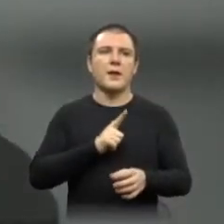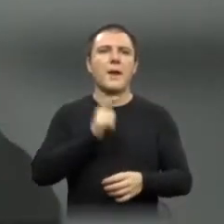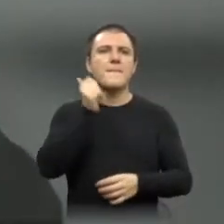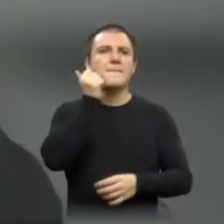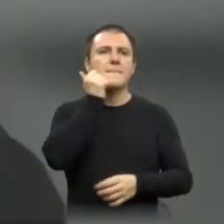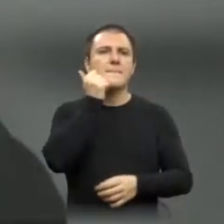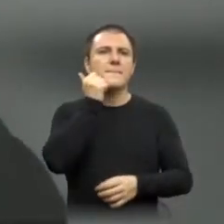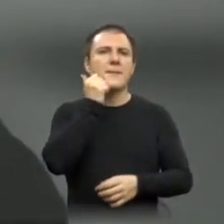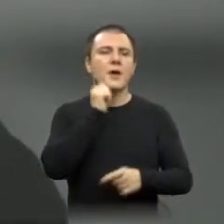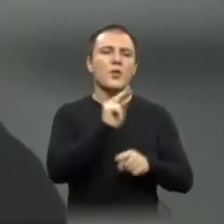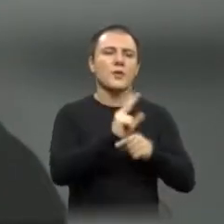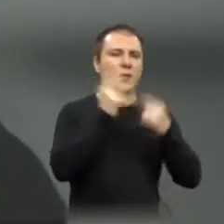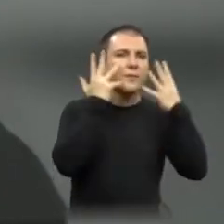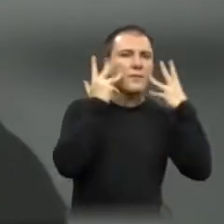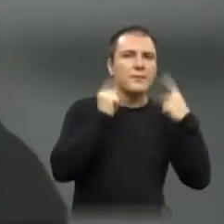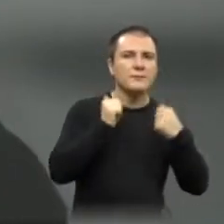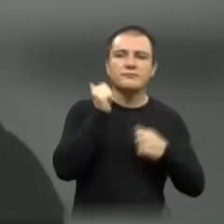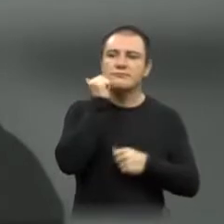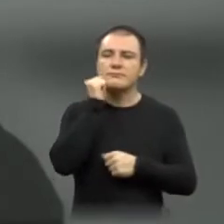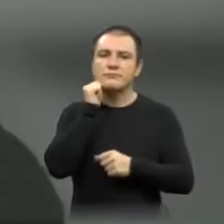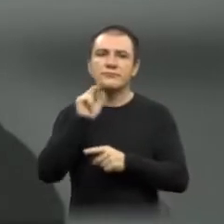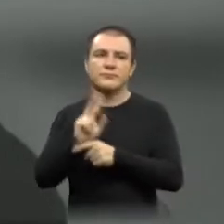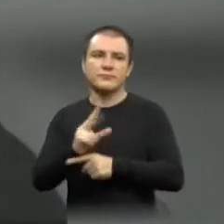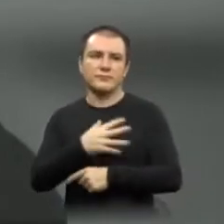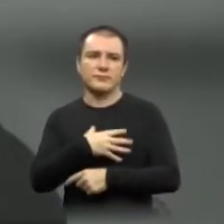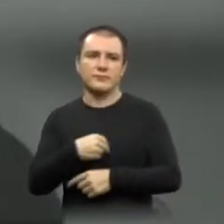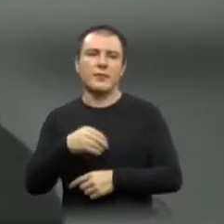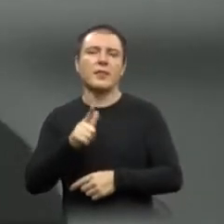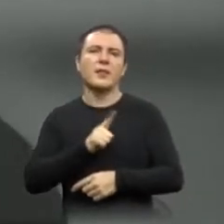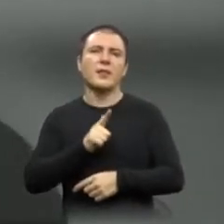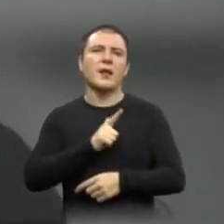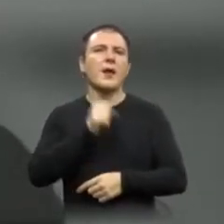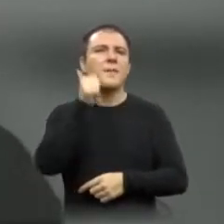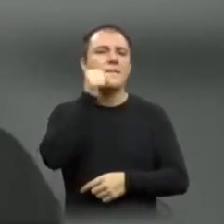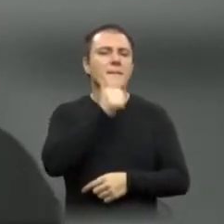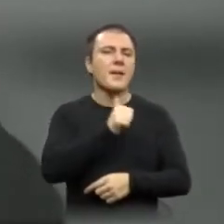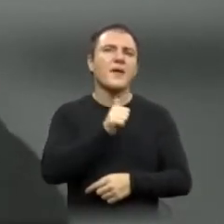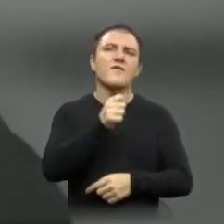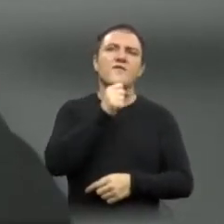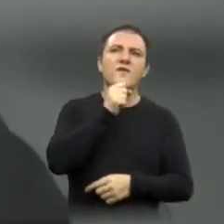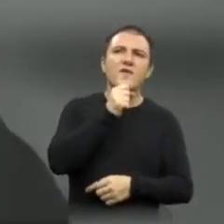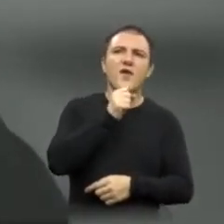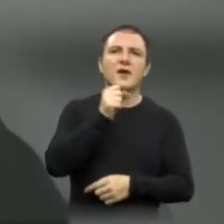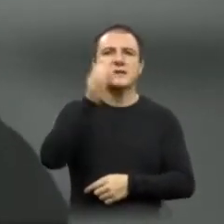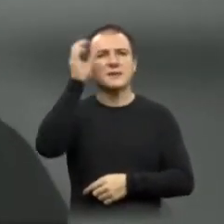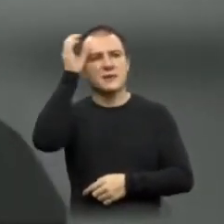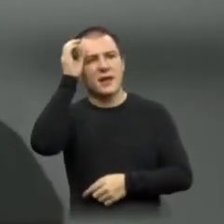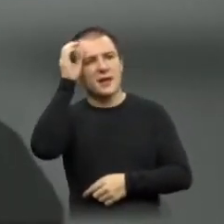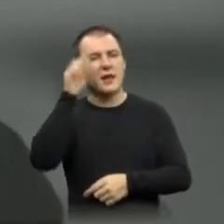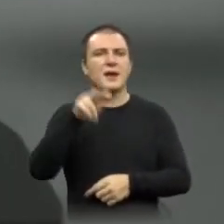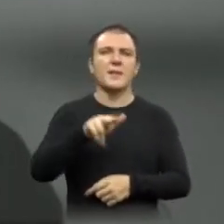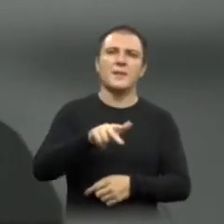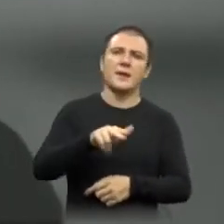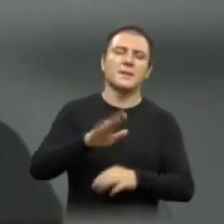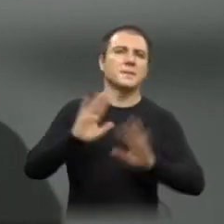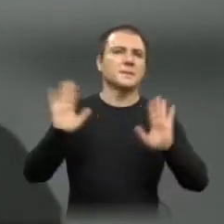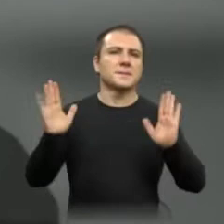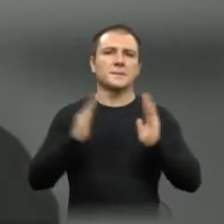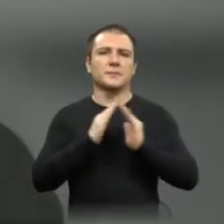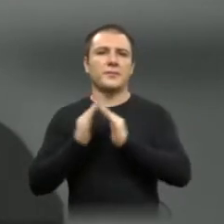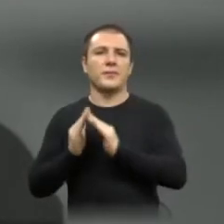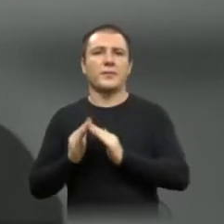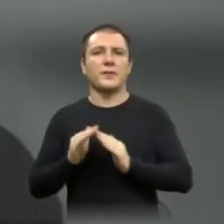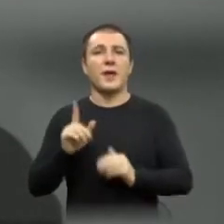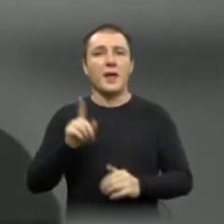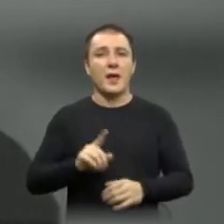decoração a mãe quer ir mamãe quer vó mãe quer tirar manter vizinha mãe é aquela